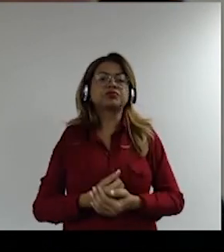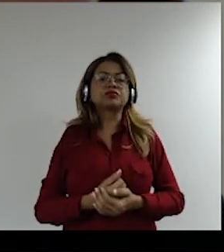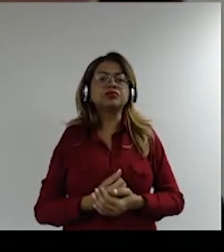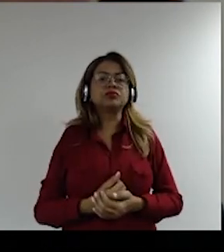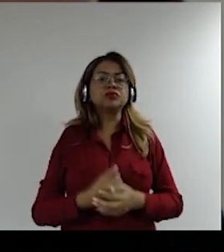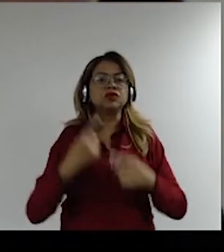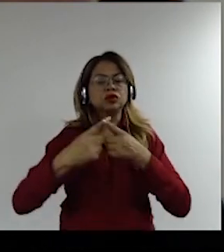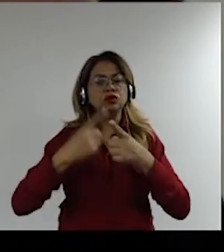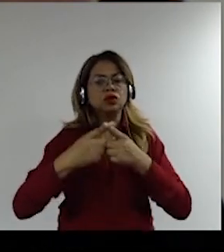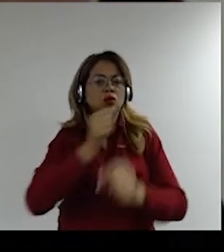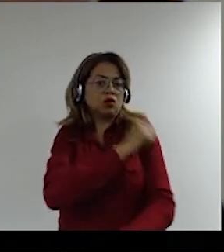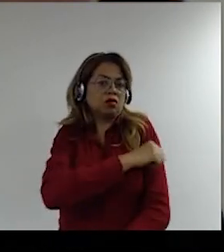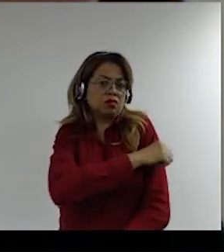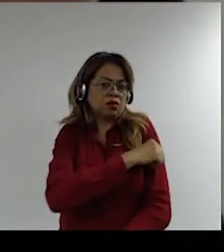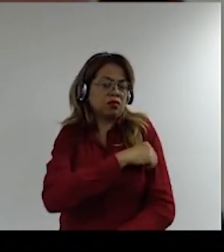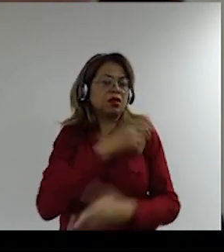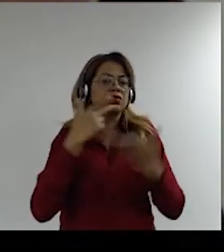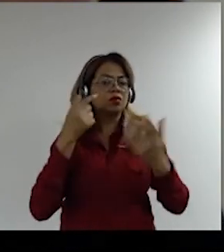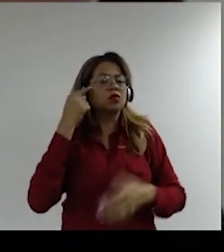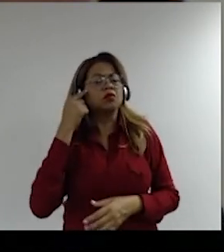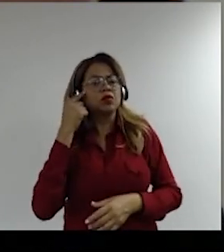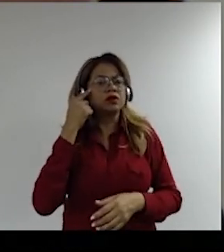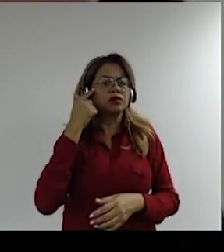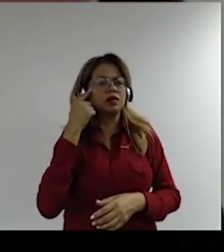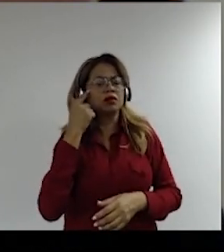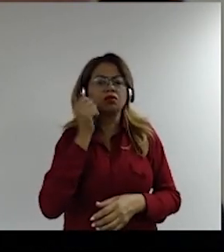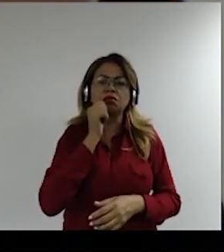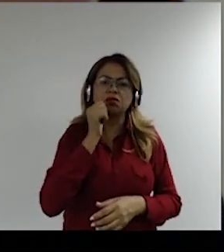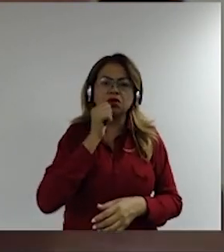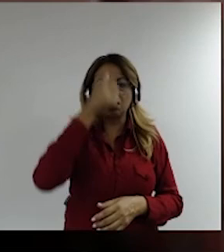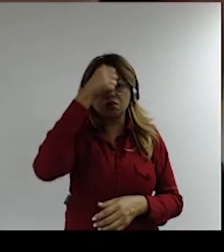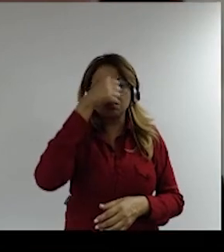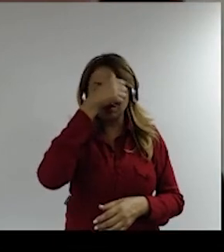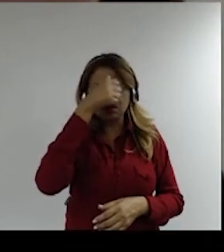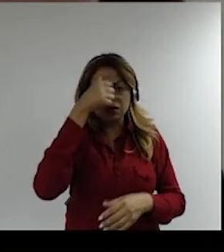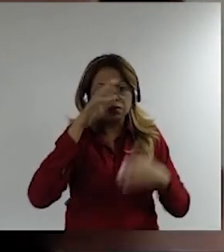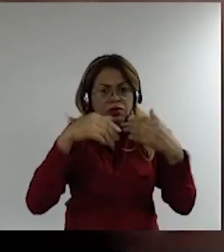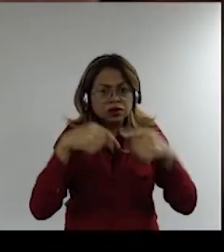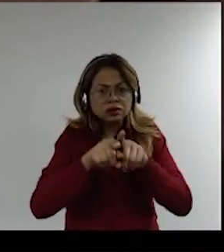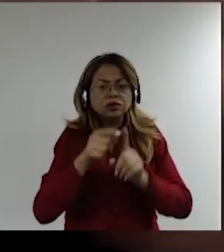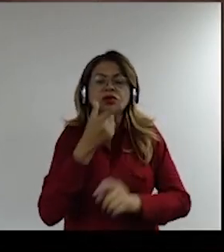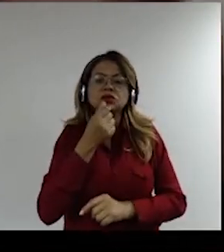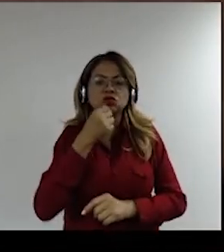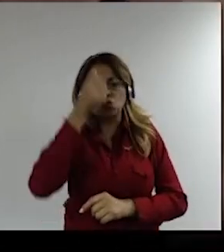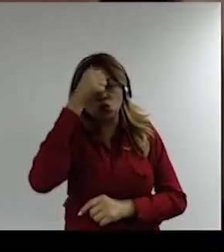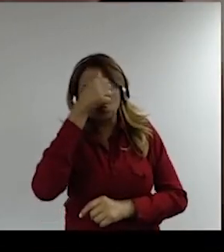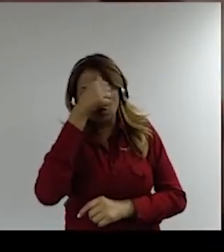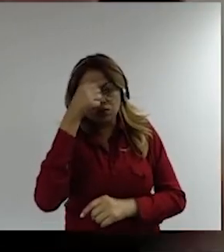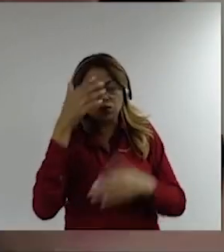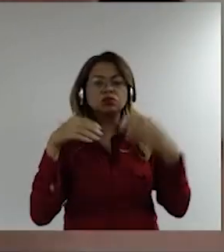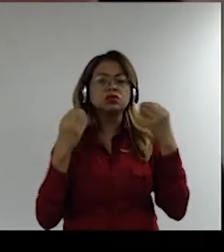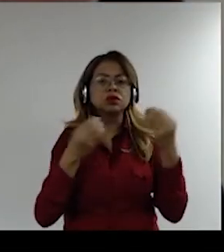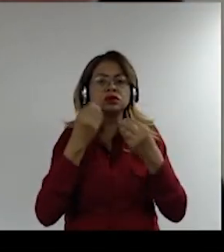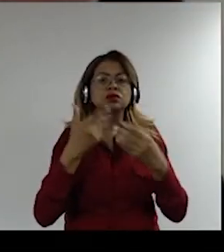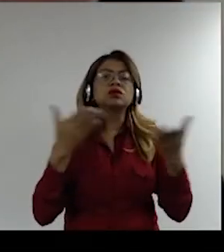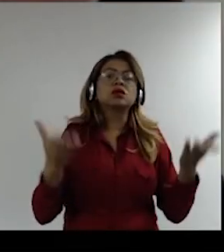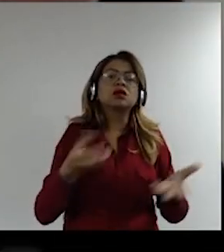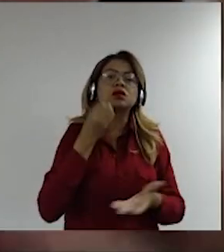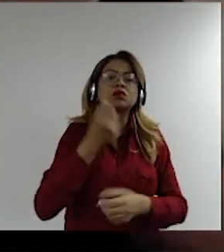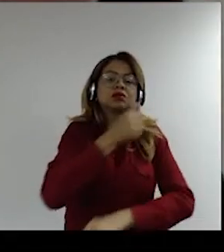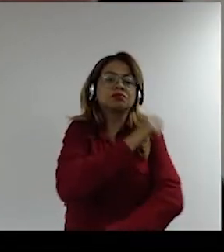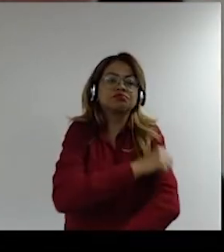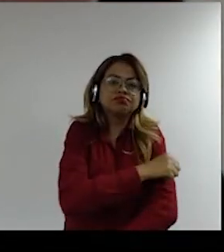fazer, o enfermeiro, eu fico pensando aqui, e é só para ilustrar, é só para a gente sair um pouco